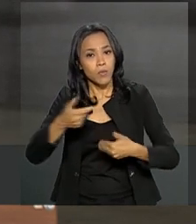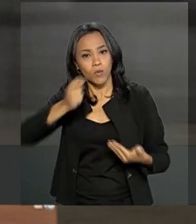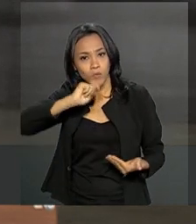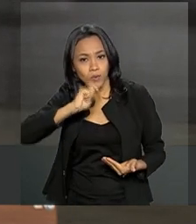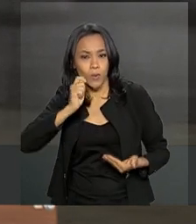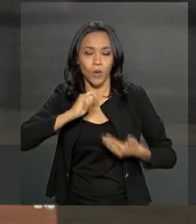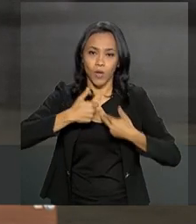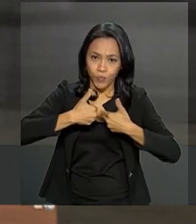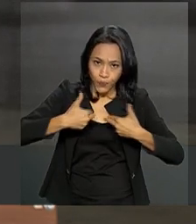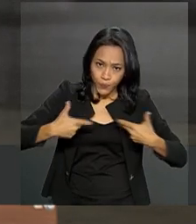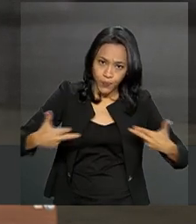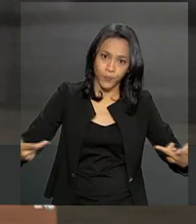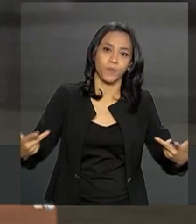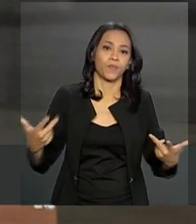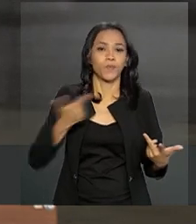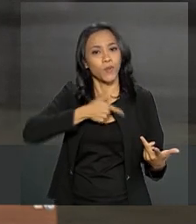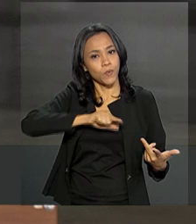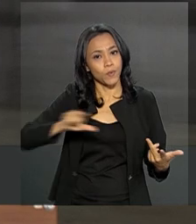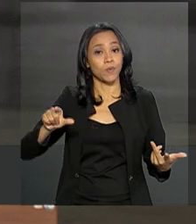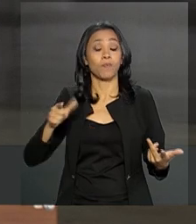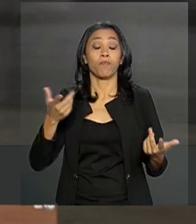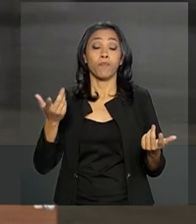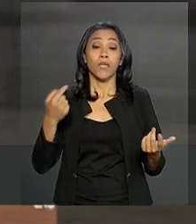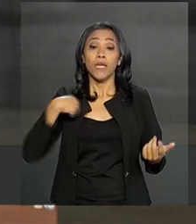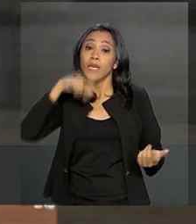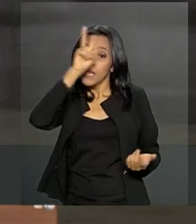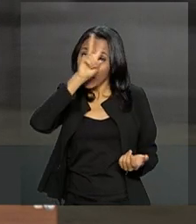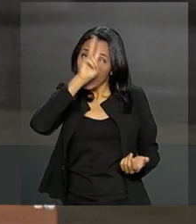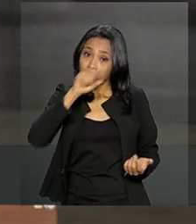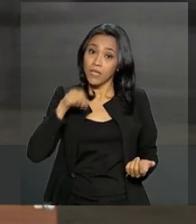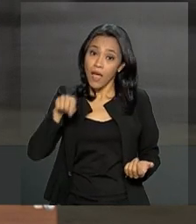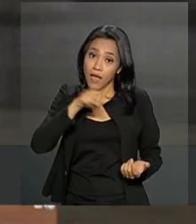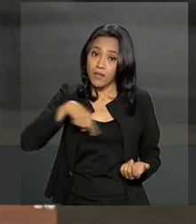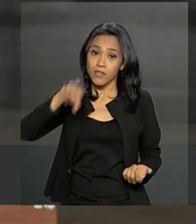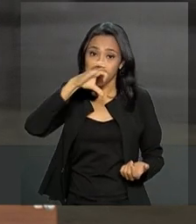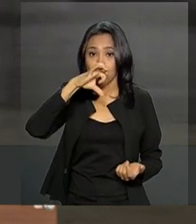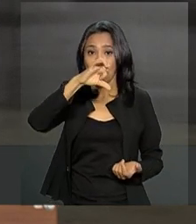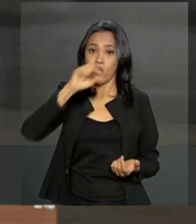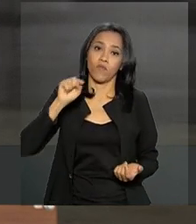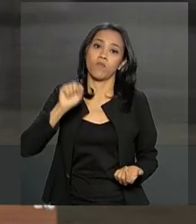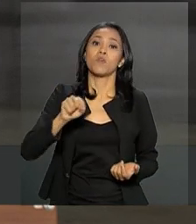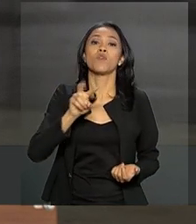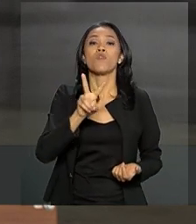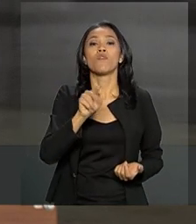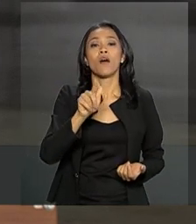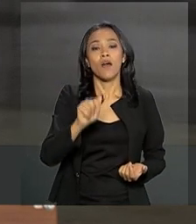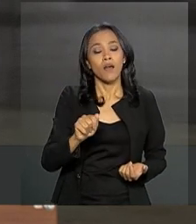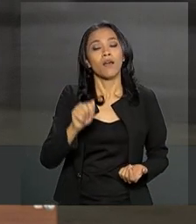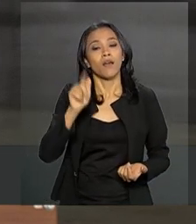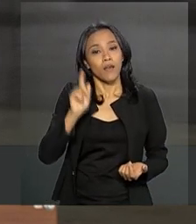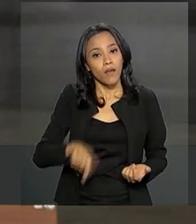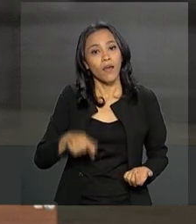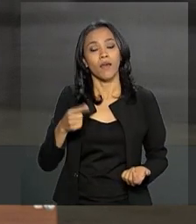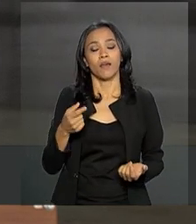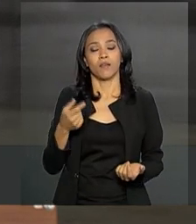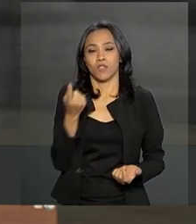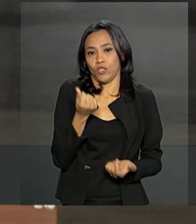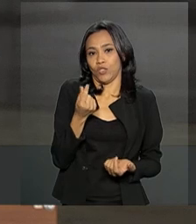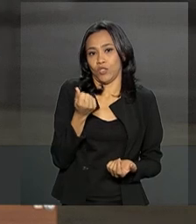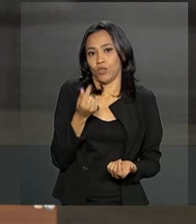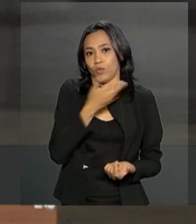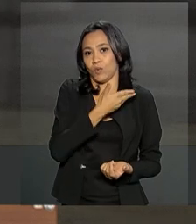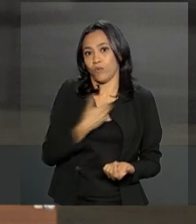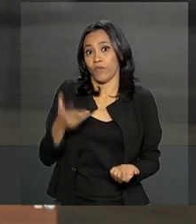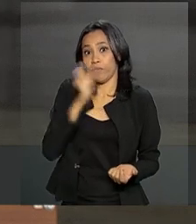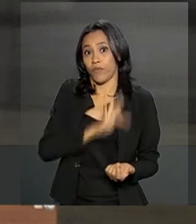a dependentes químicos. E lembrando que essas 9 mil vagas que serão abertas com os recursos do governo federal